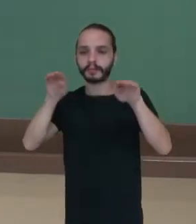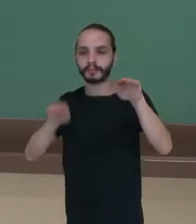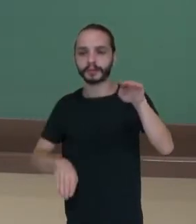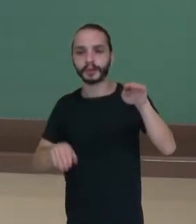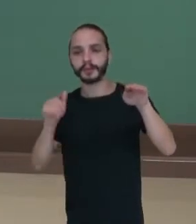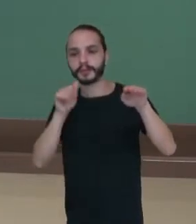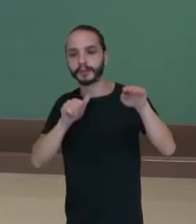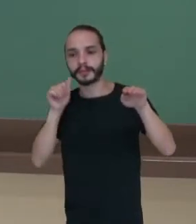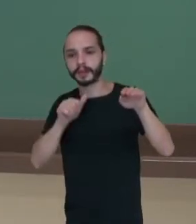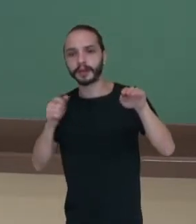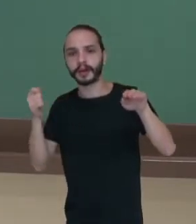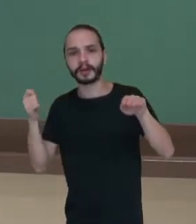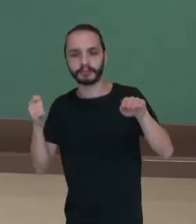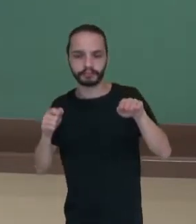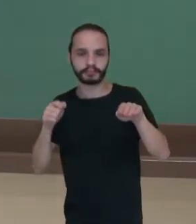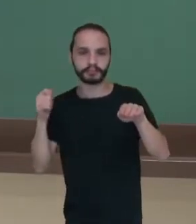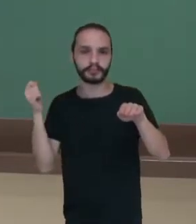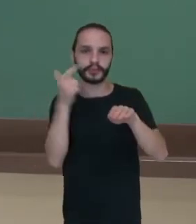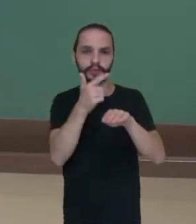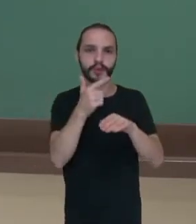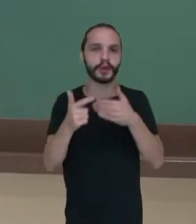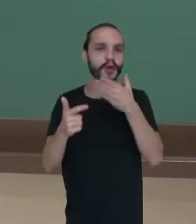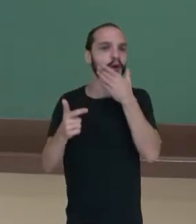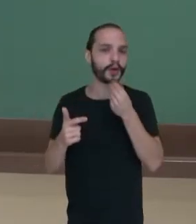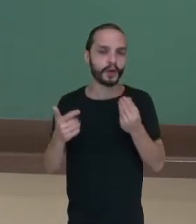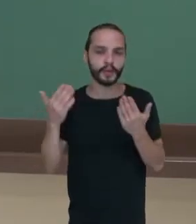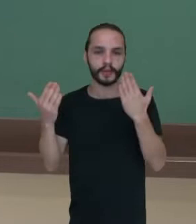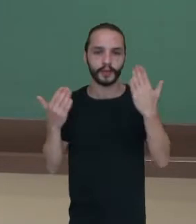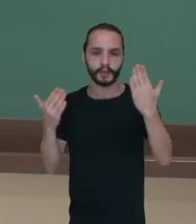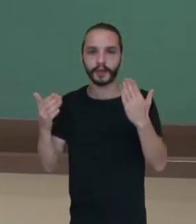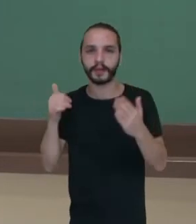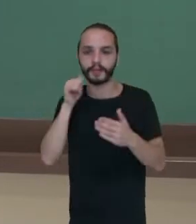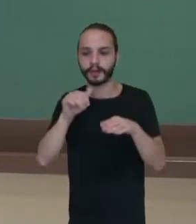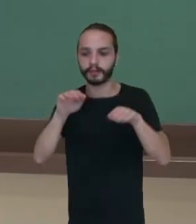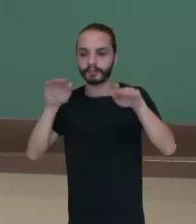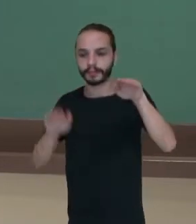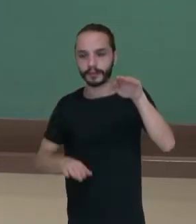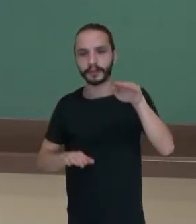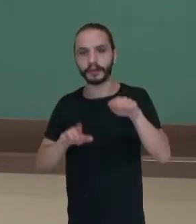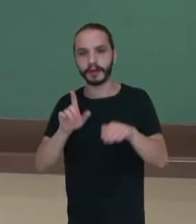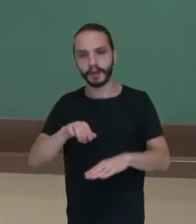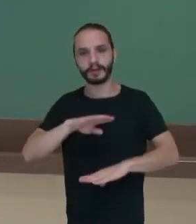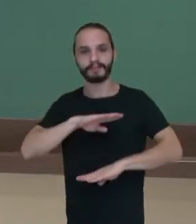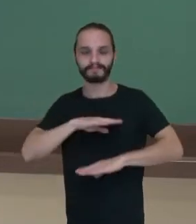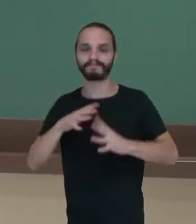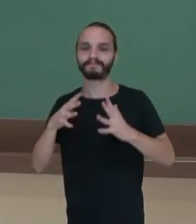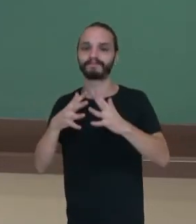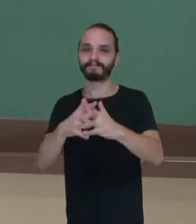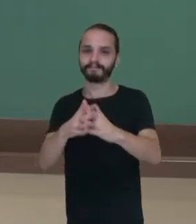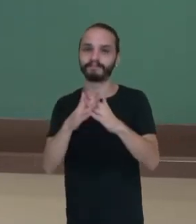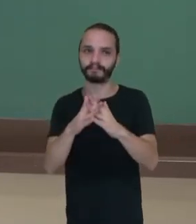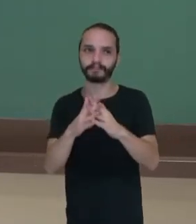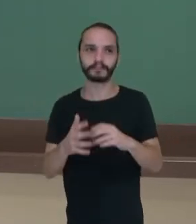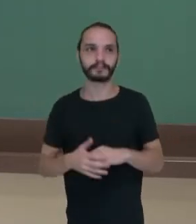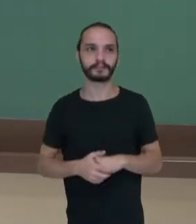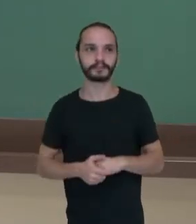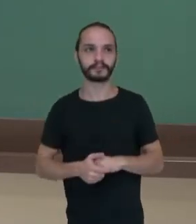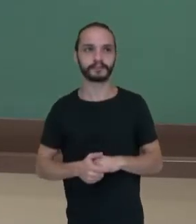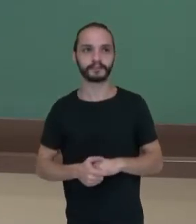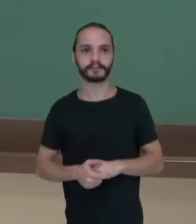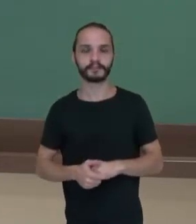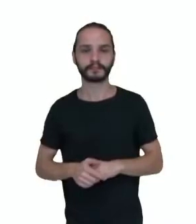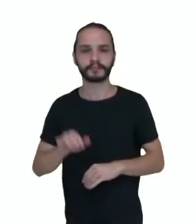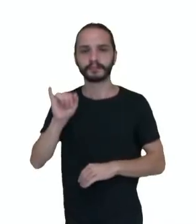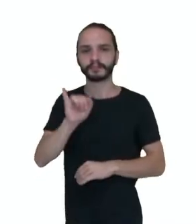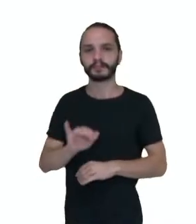das mulheres se comparados com os dos homens. Isso é uma situação complicada. E o que essa imagem traz